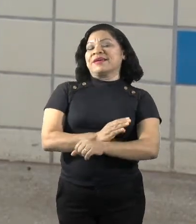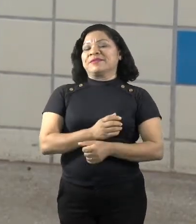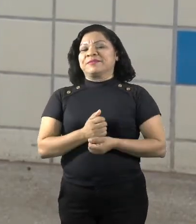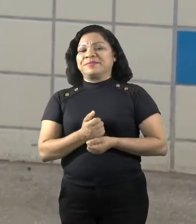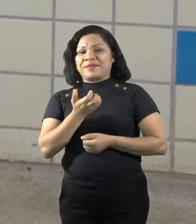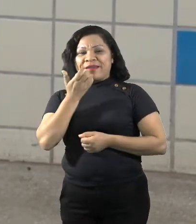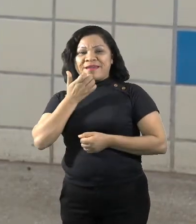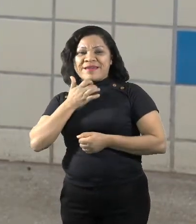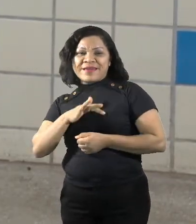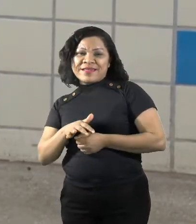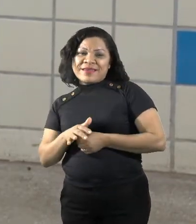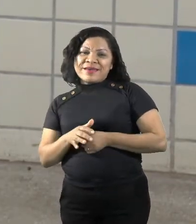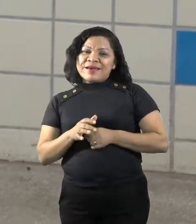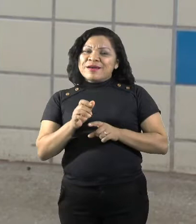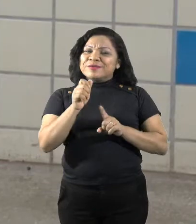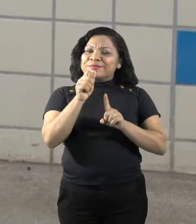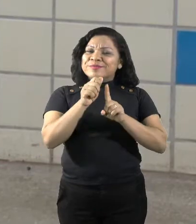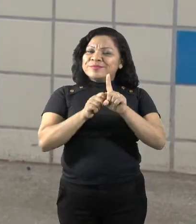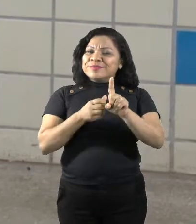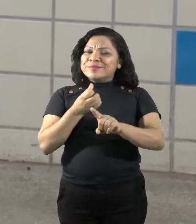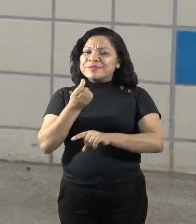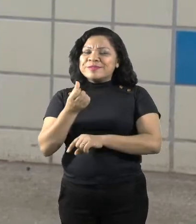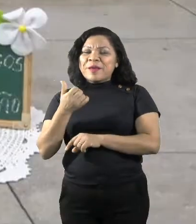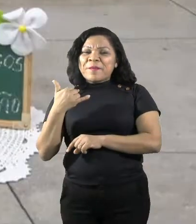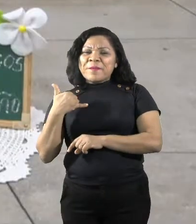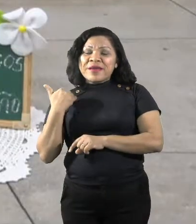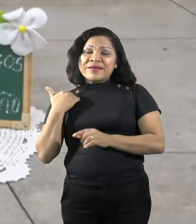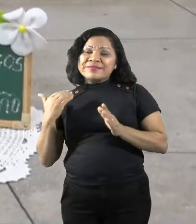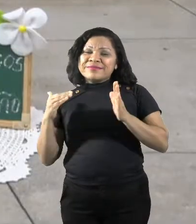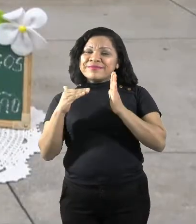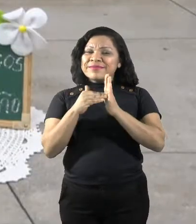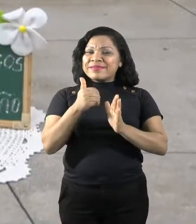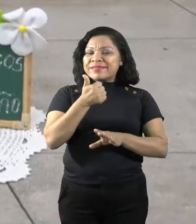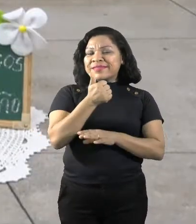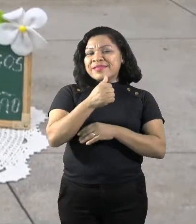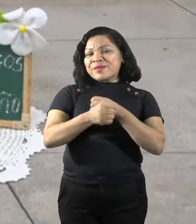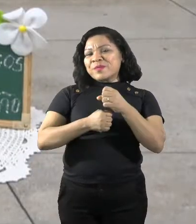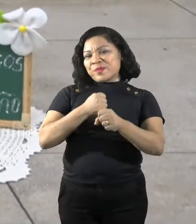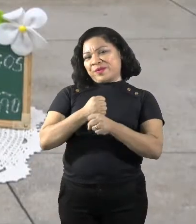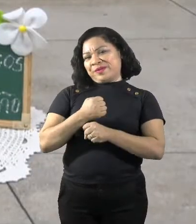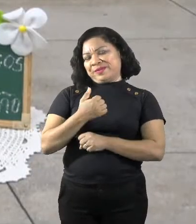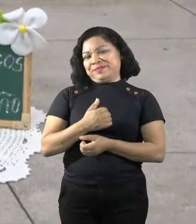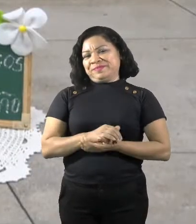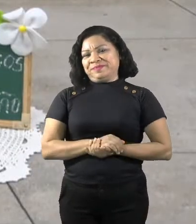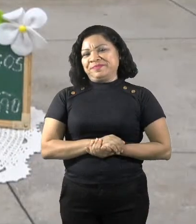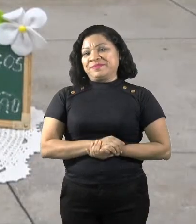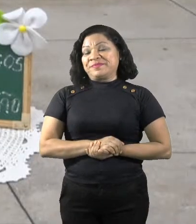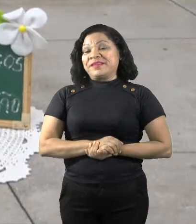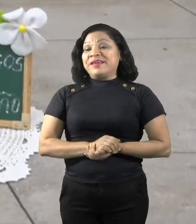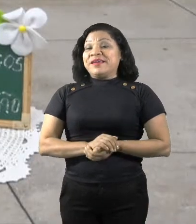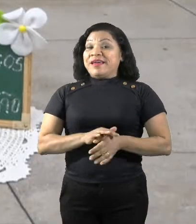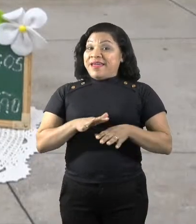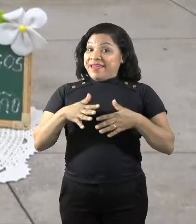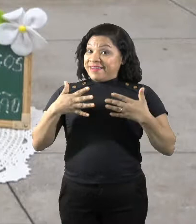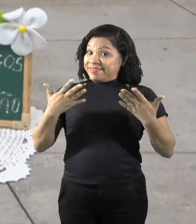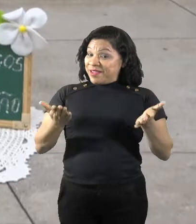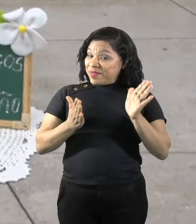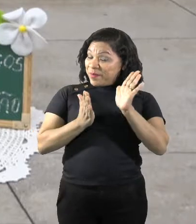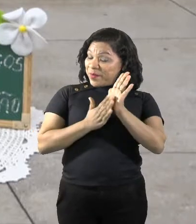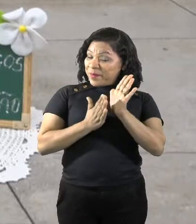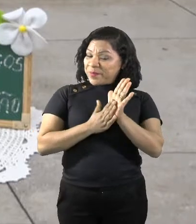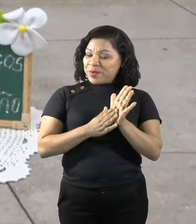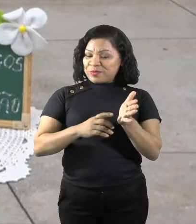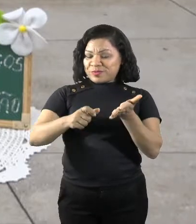de idade. E a nossa primeira proposta é riscos e rabiscos de